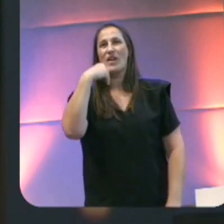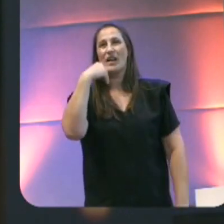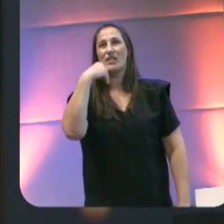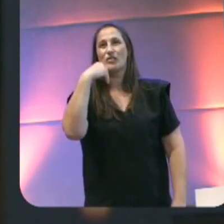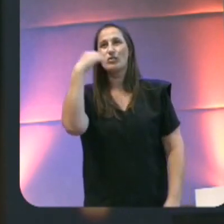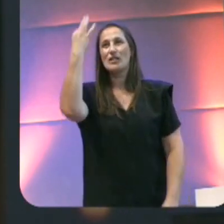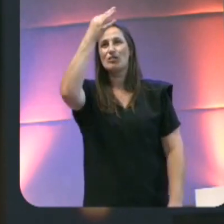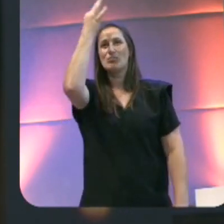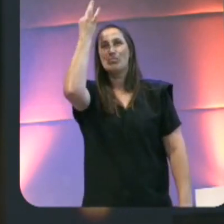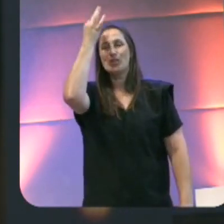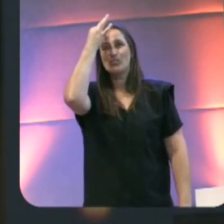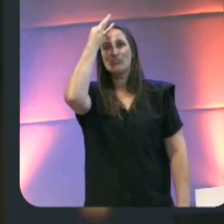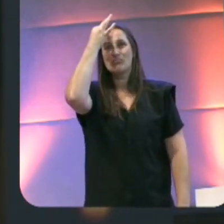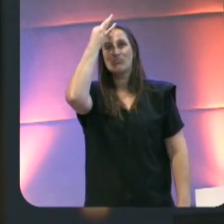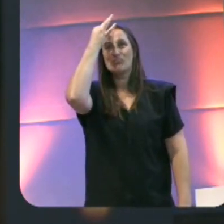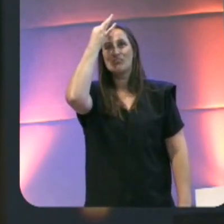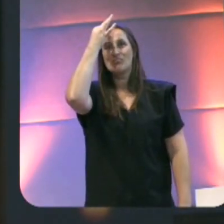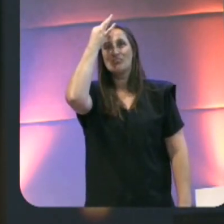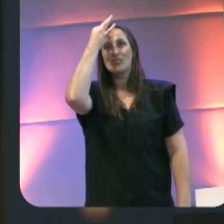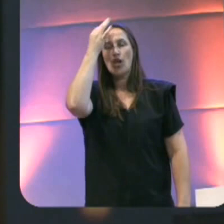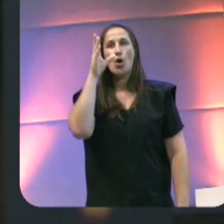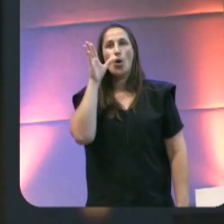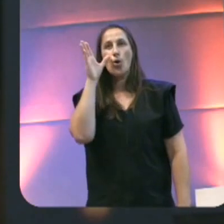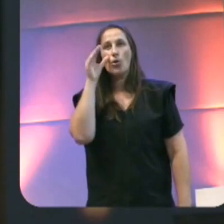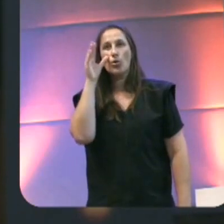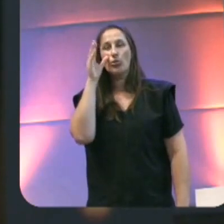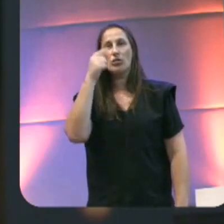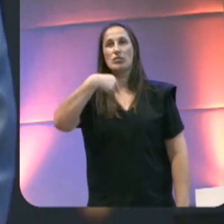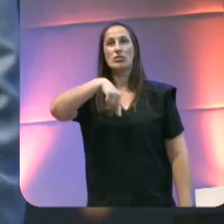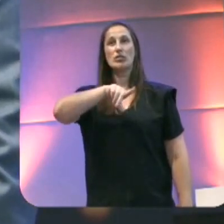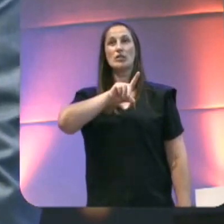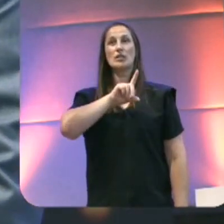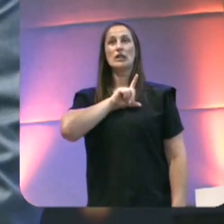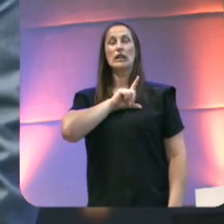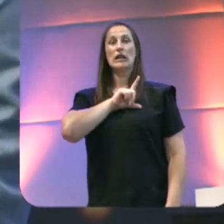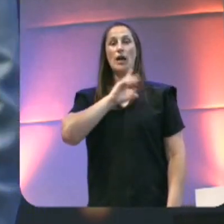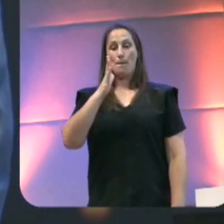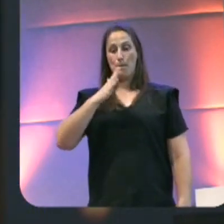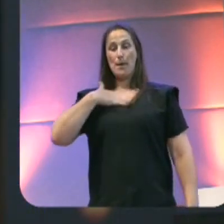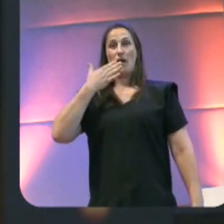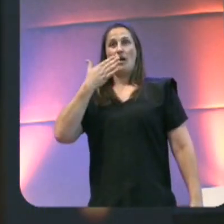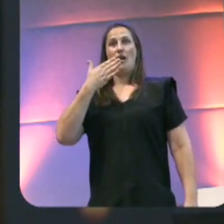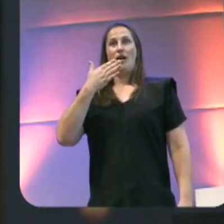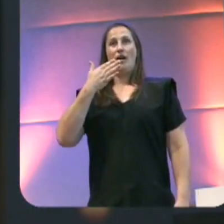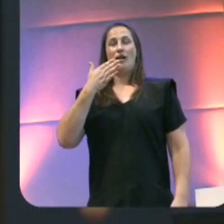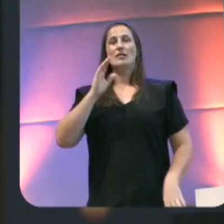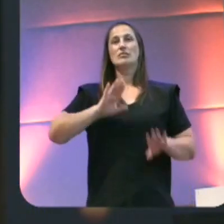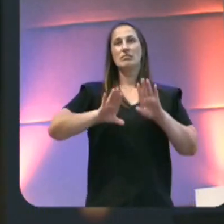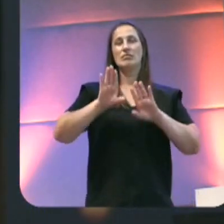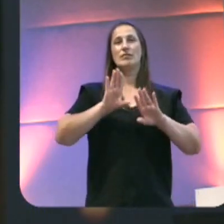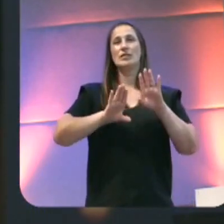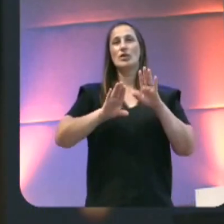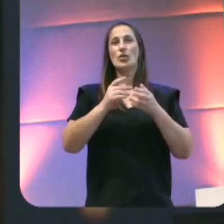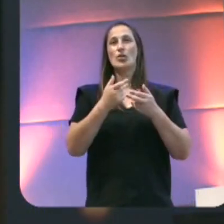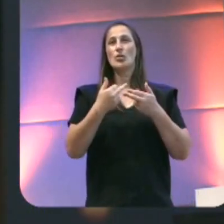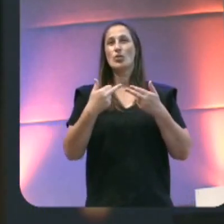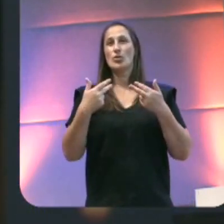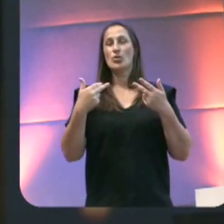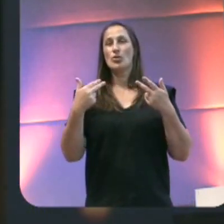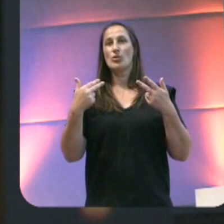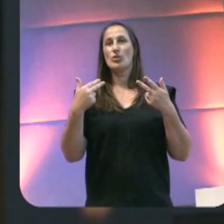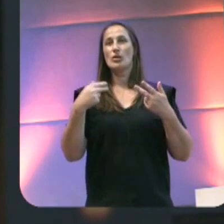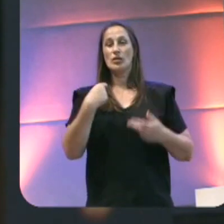é interessante, porque às vezes nós somos pegos de surpresa em